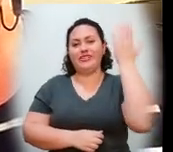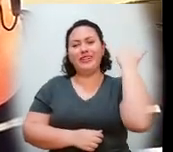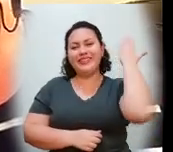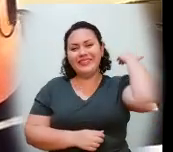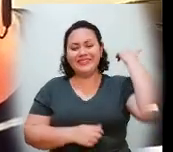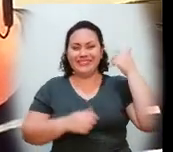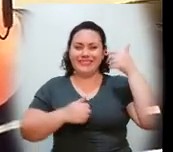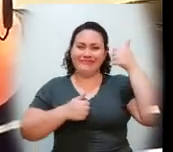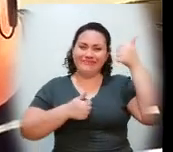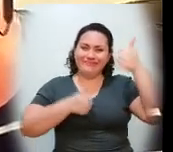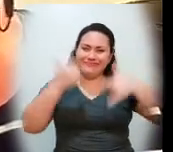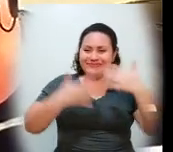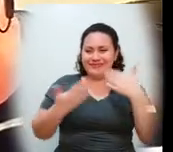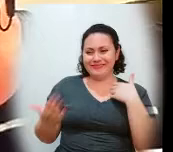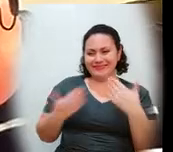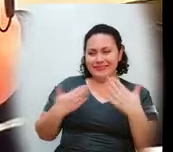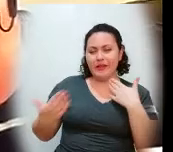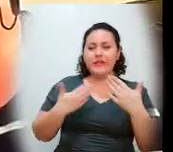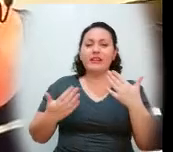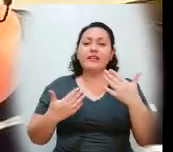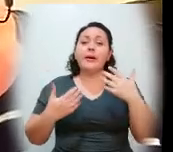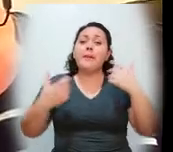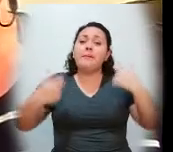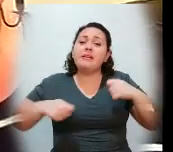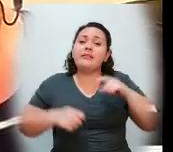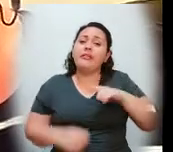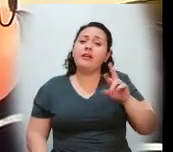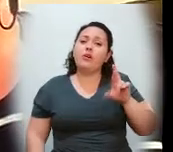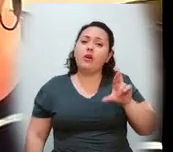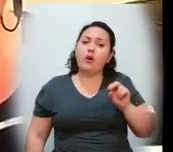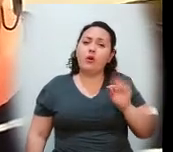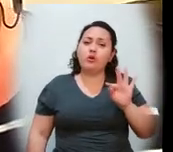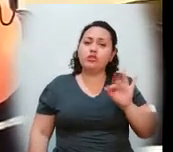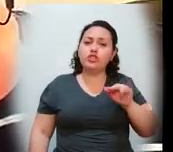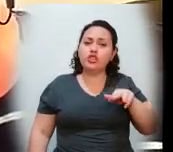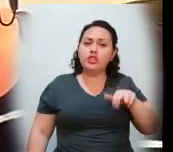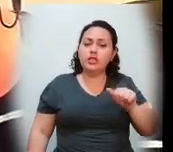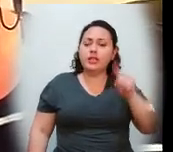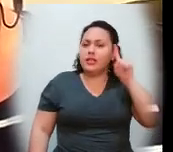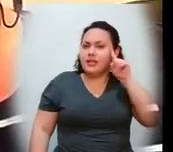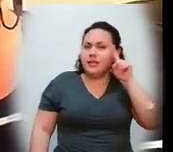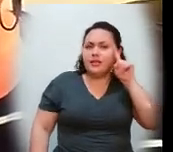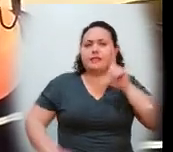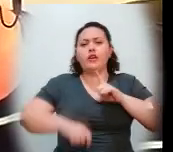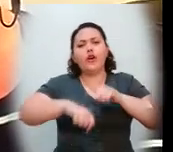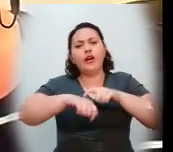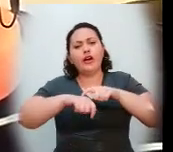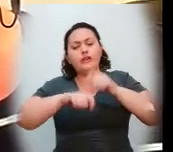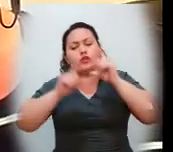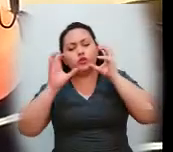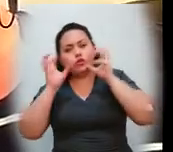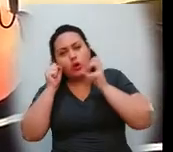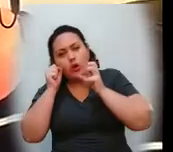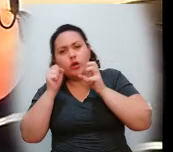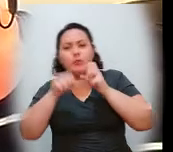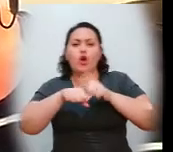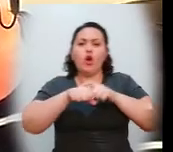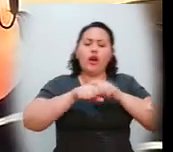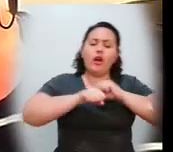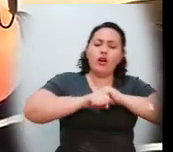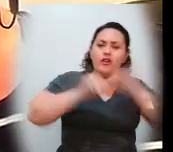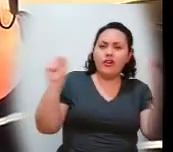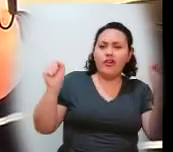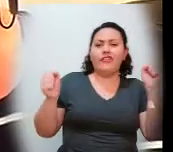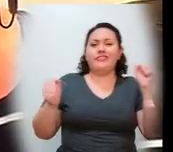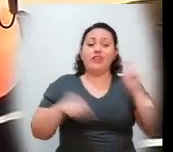falava também de conseguir manter uma rotina, de ter um horário para dormir, mas também ter um horário para acordar. E daí, quando acordar, poder